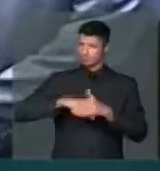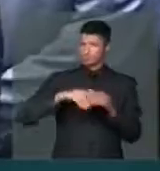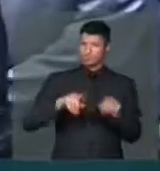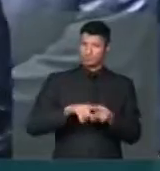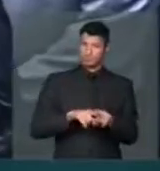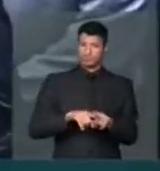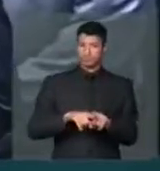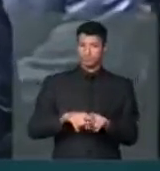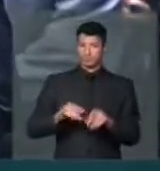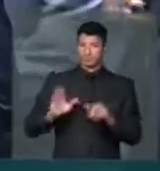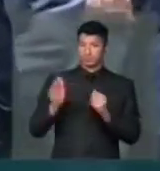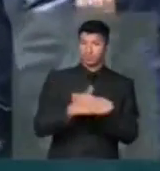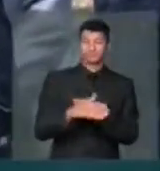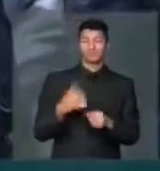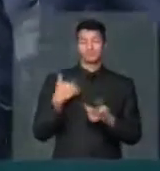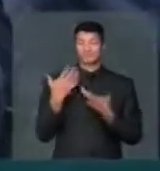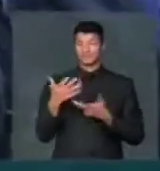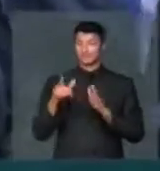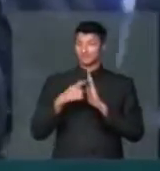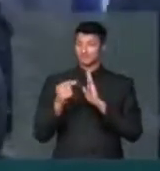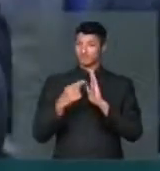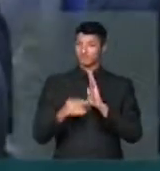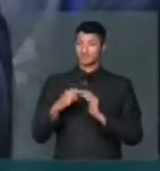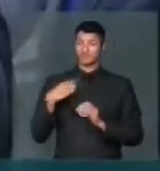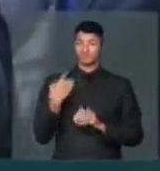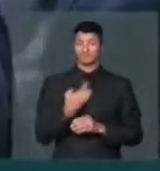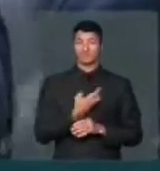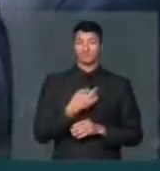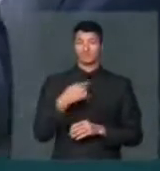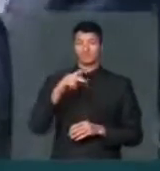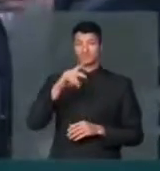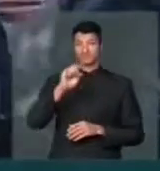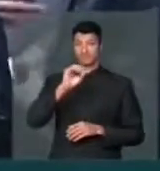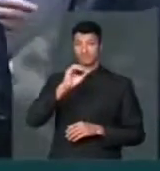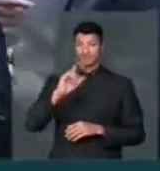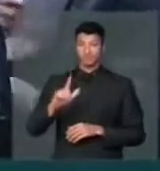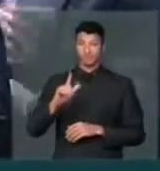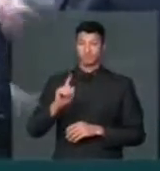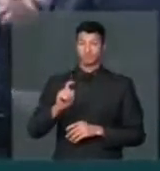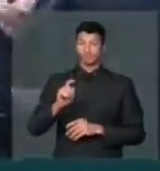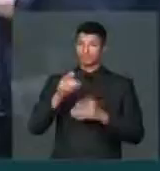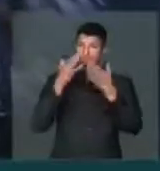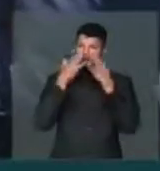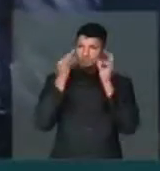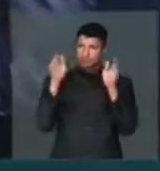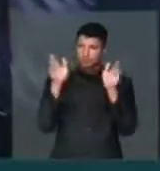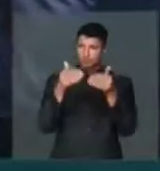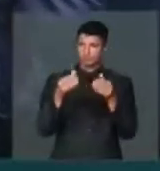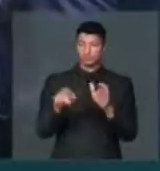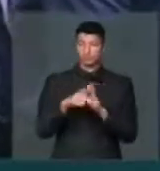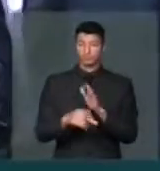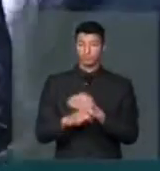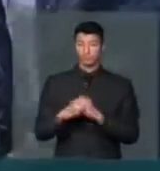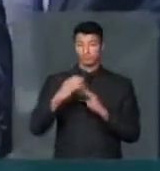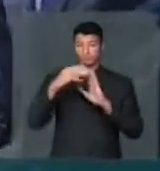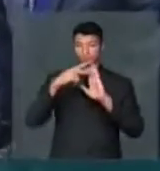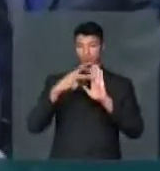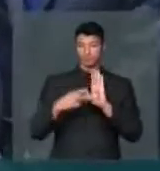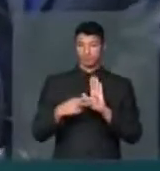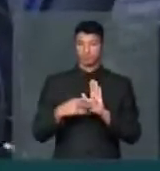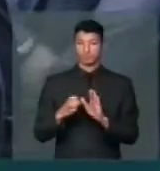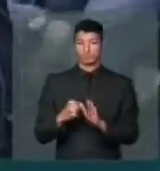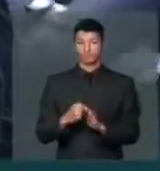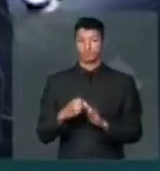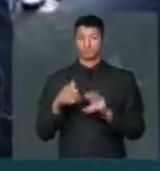de cuca. Eu quero destacar aqui para nós, do PSOL, a apreciação dessa medida